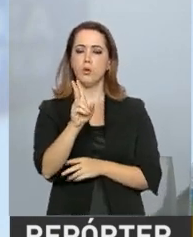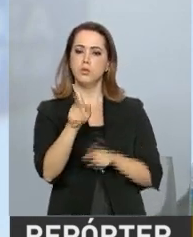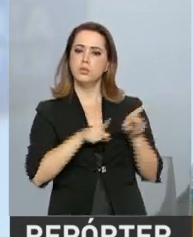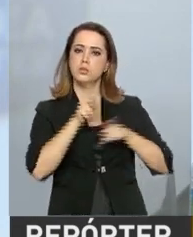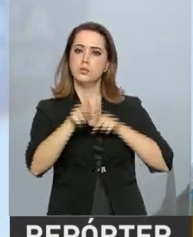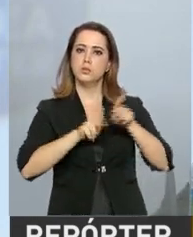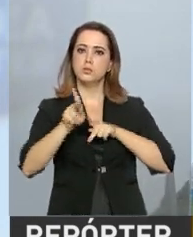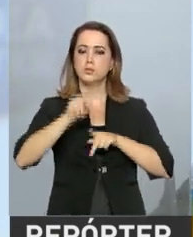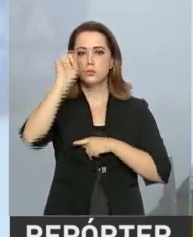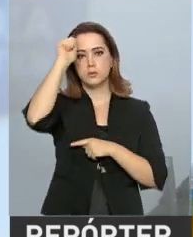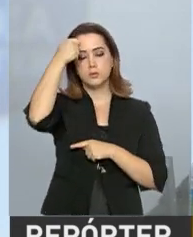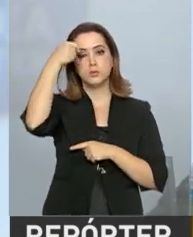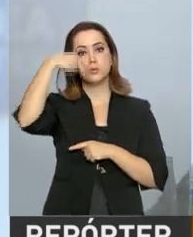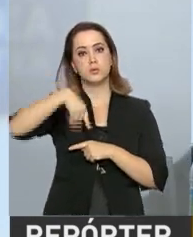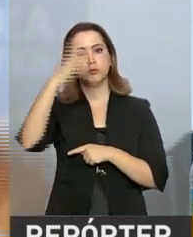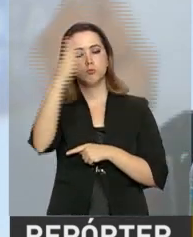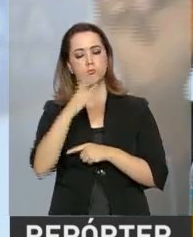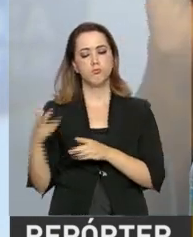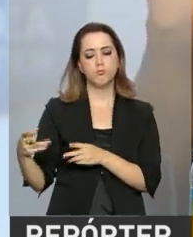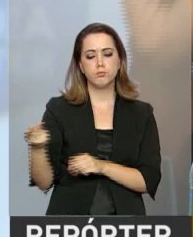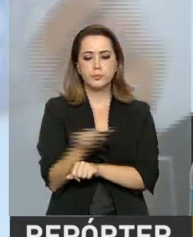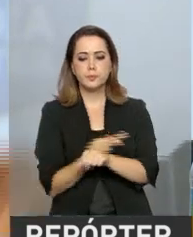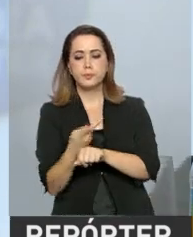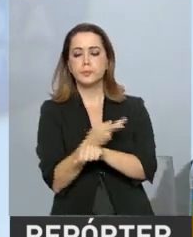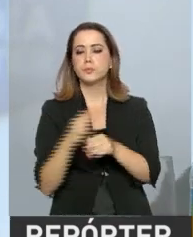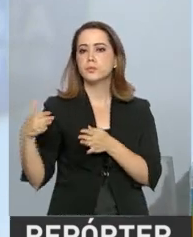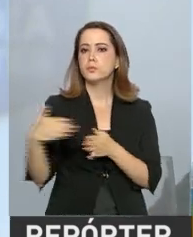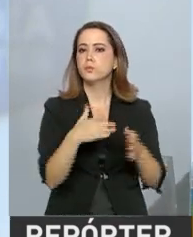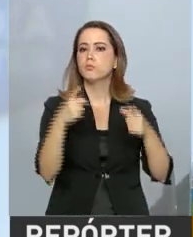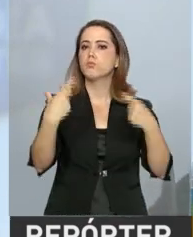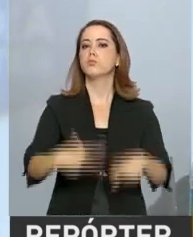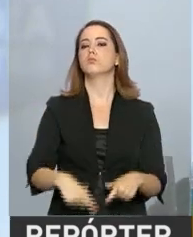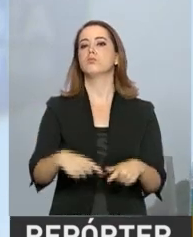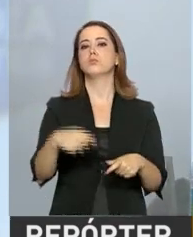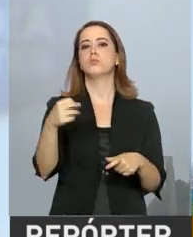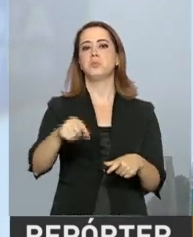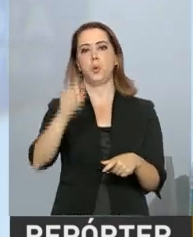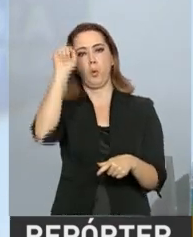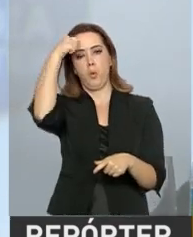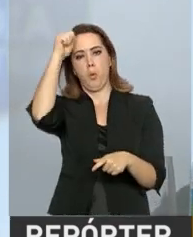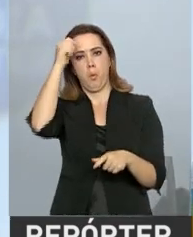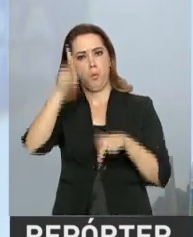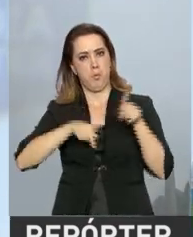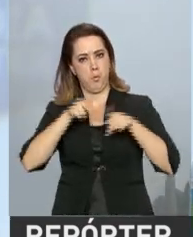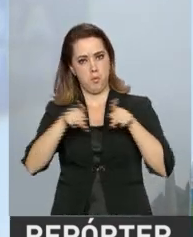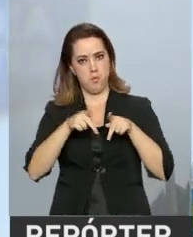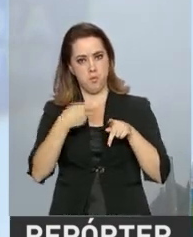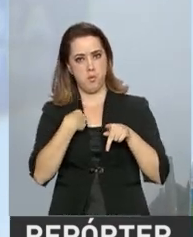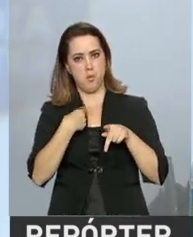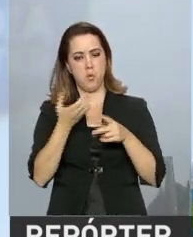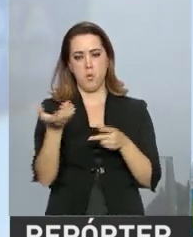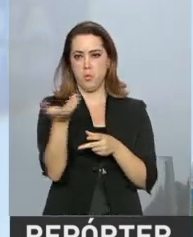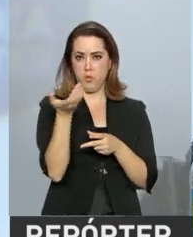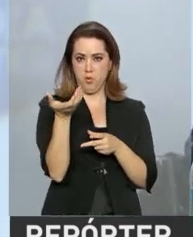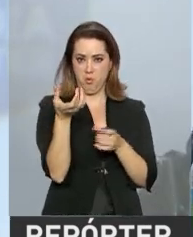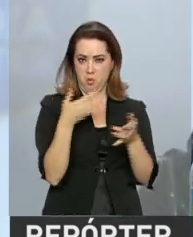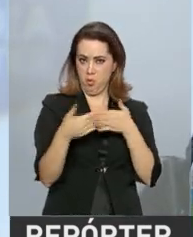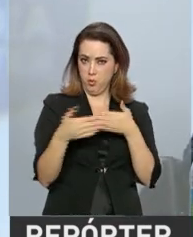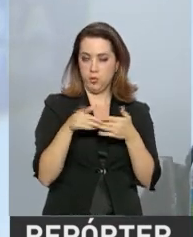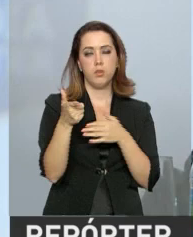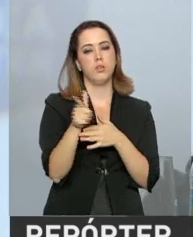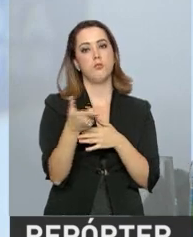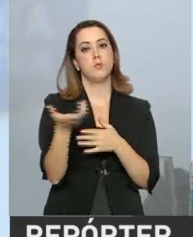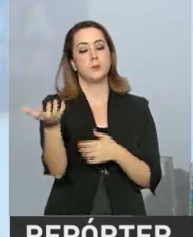seu espaço. O povo preto não está mais aceitando qualquer tipo de educação. Nós